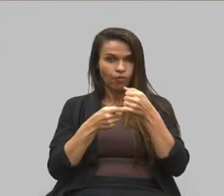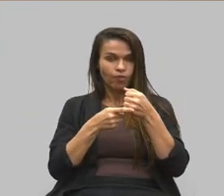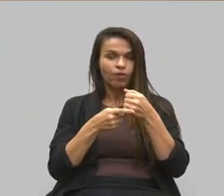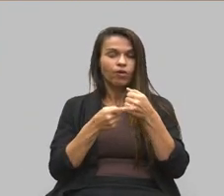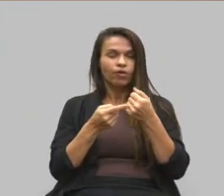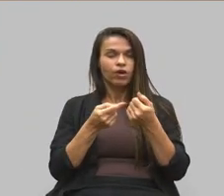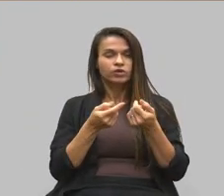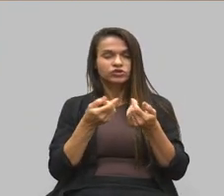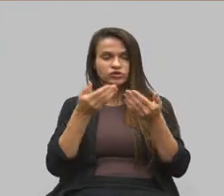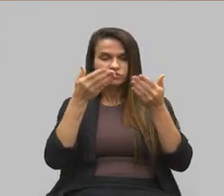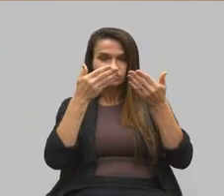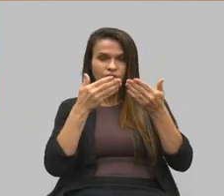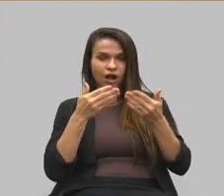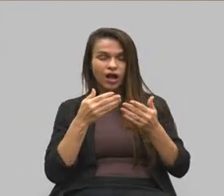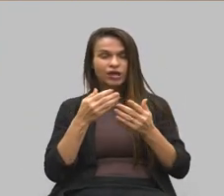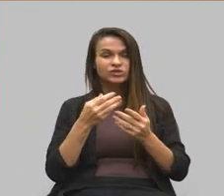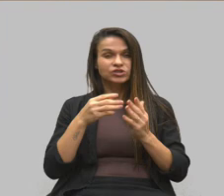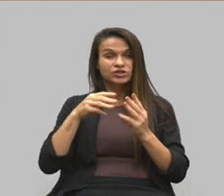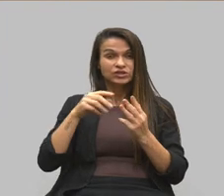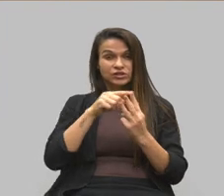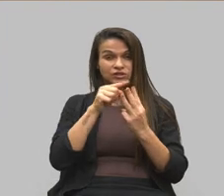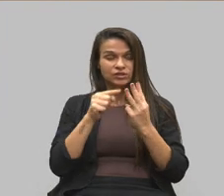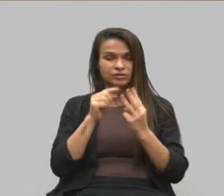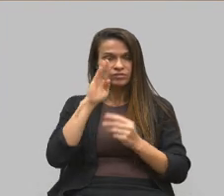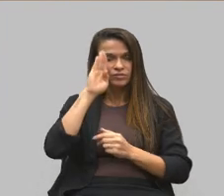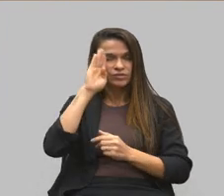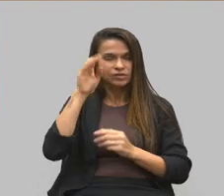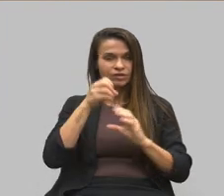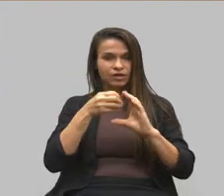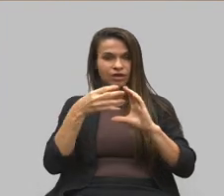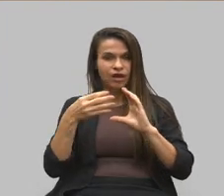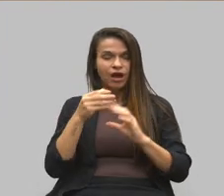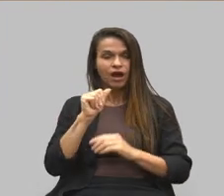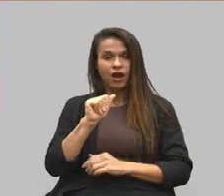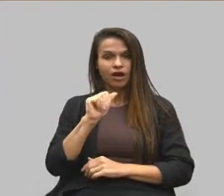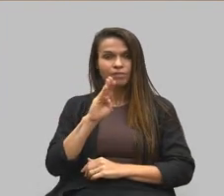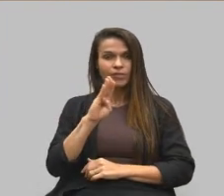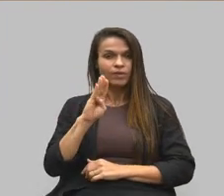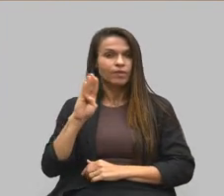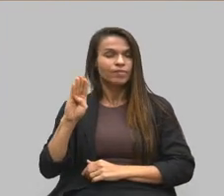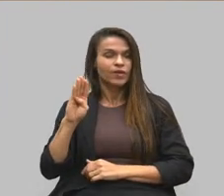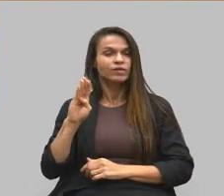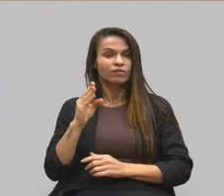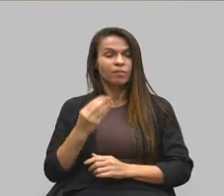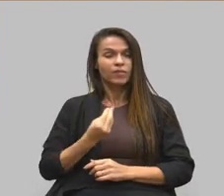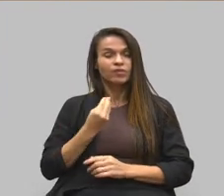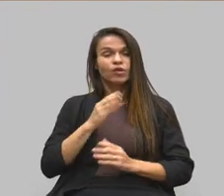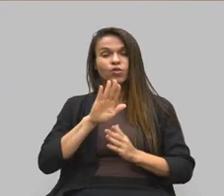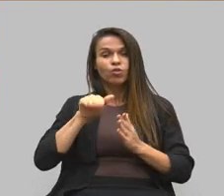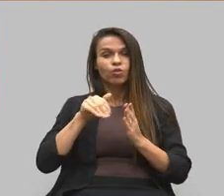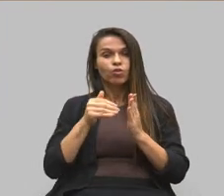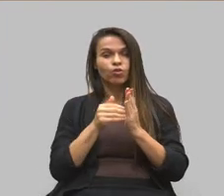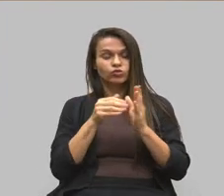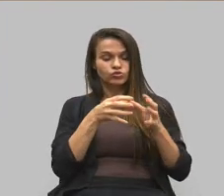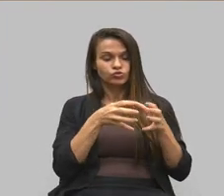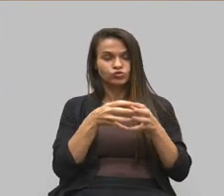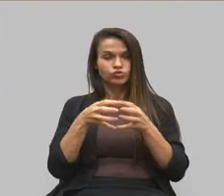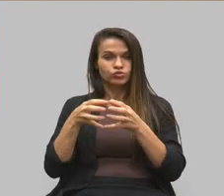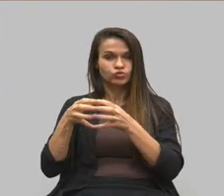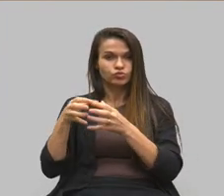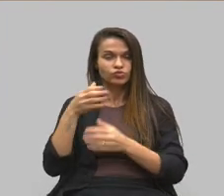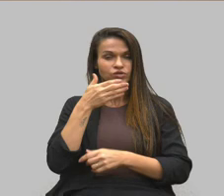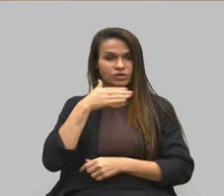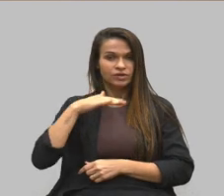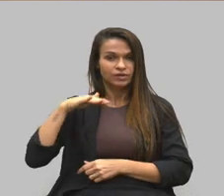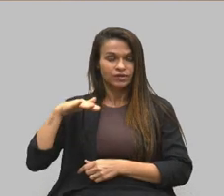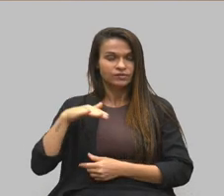né as três principais categorias as avds estavam presentes em todas eh todos os grupos né de crianças então